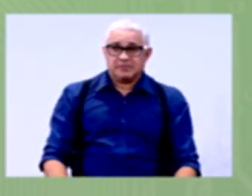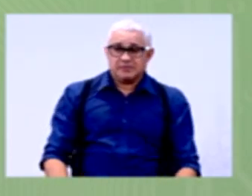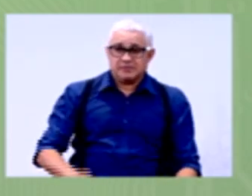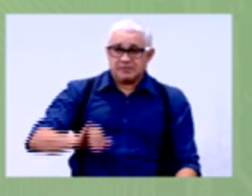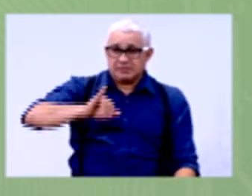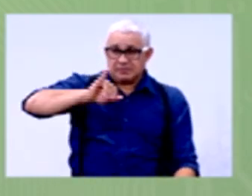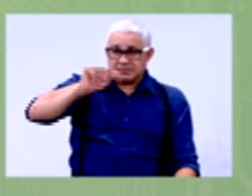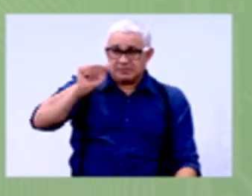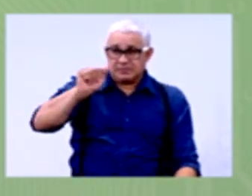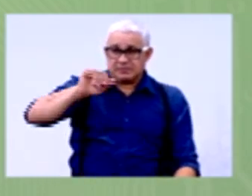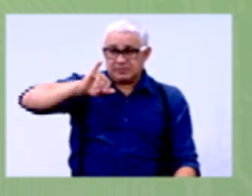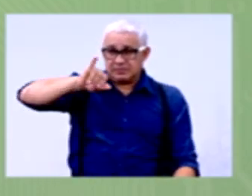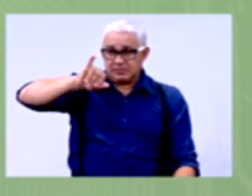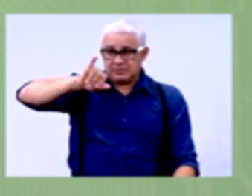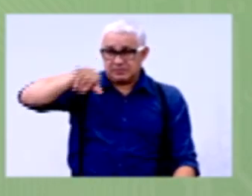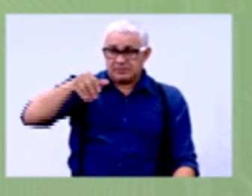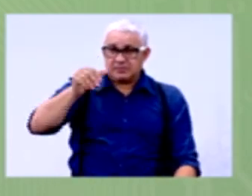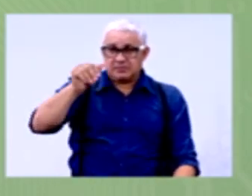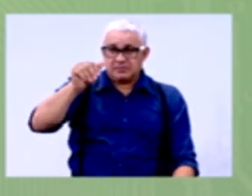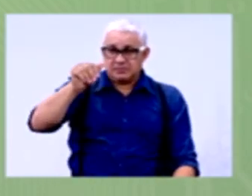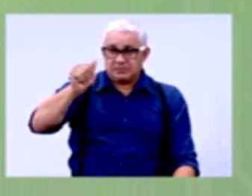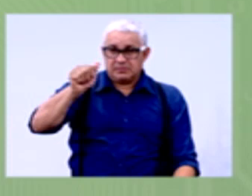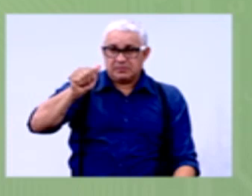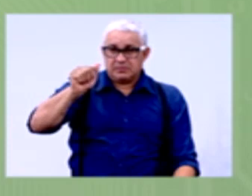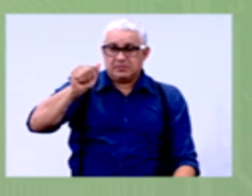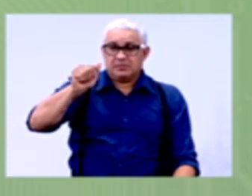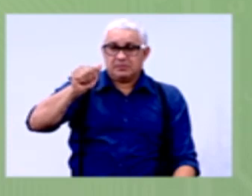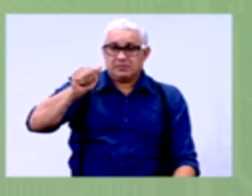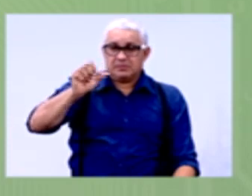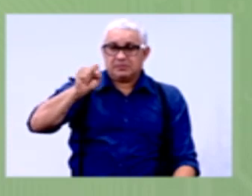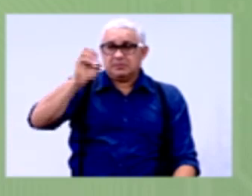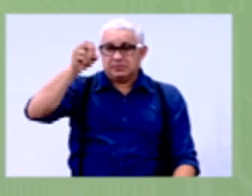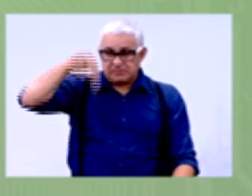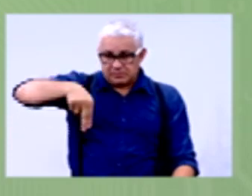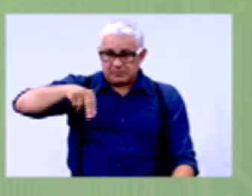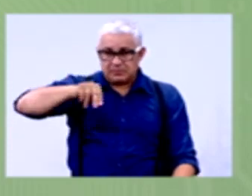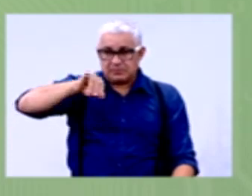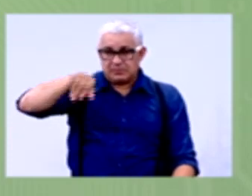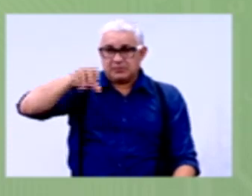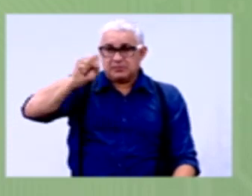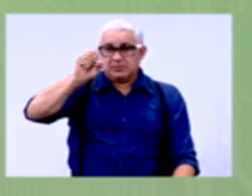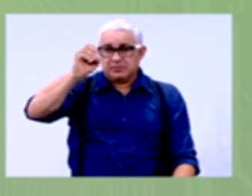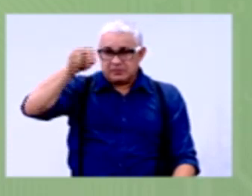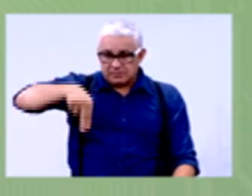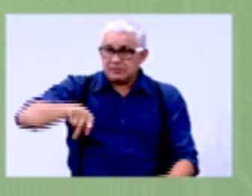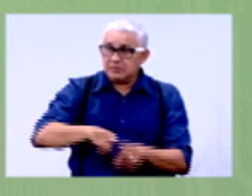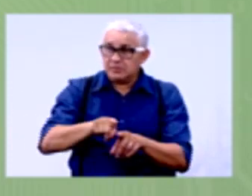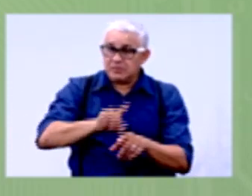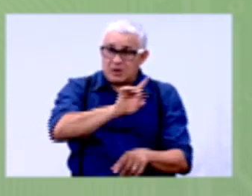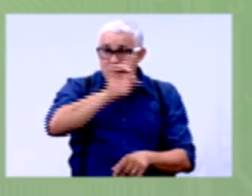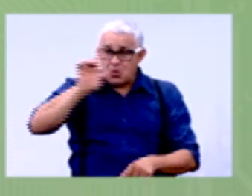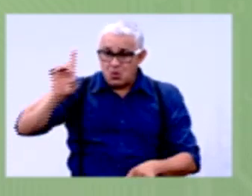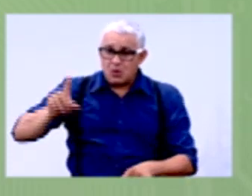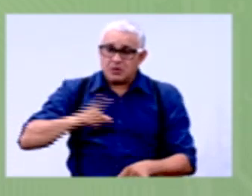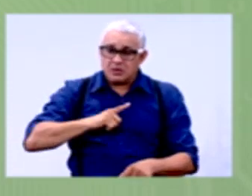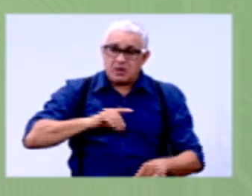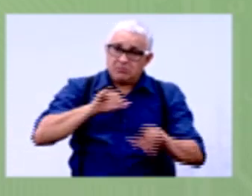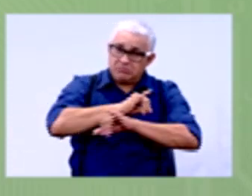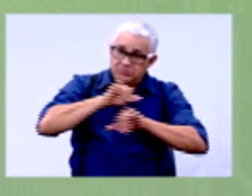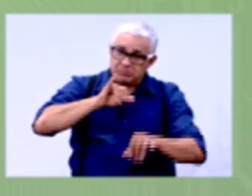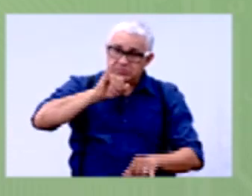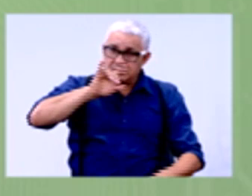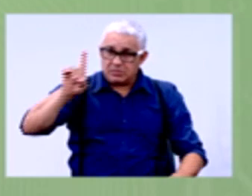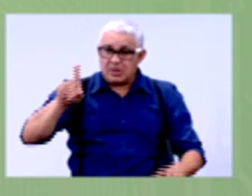JSON, certo? Cadastro cliente, né? E aí mandamos essas informações, cada uma com seu